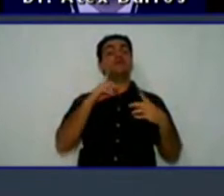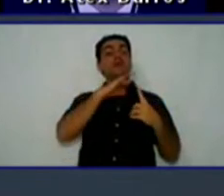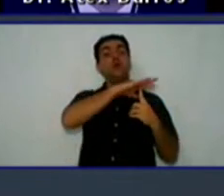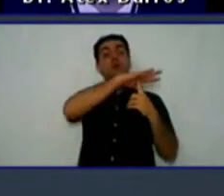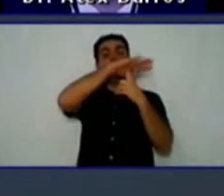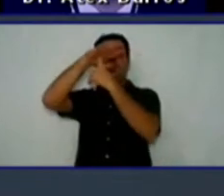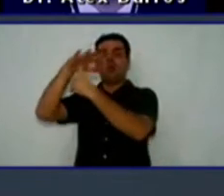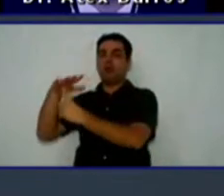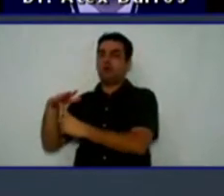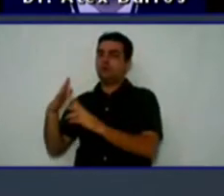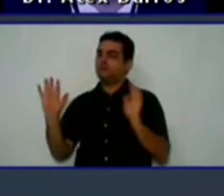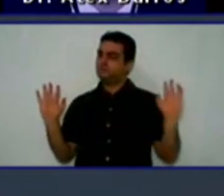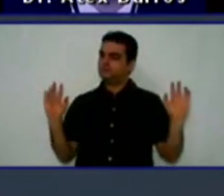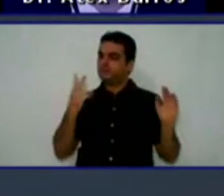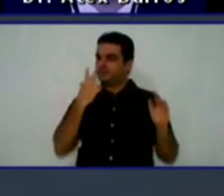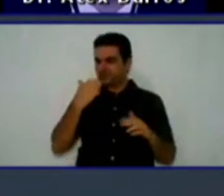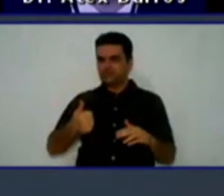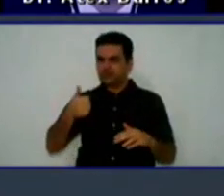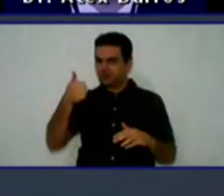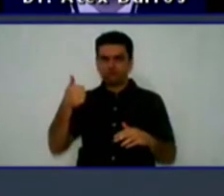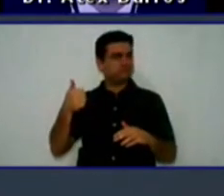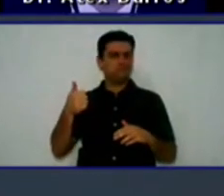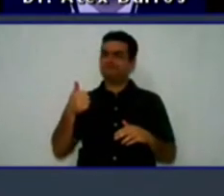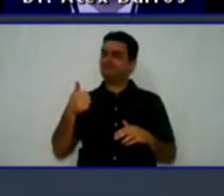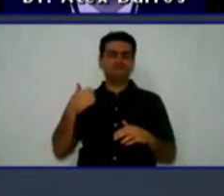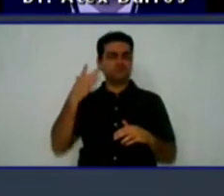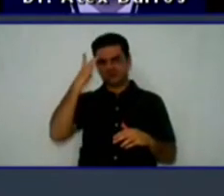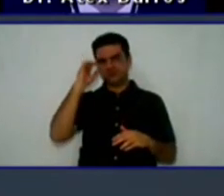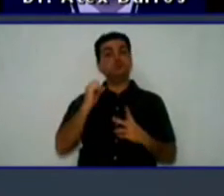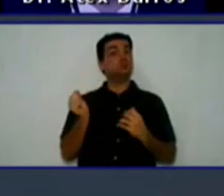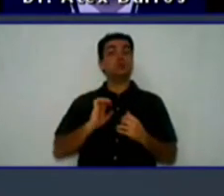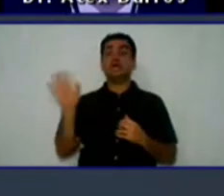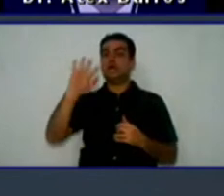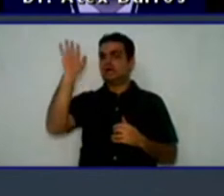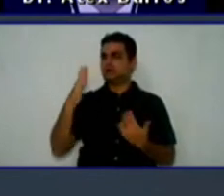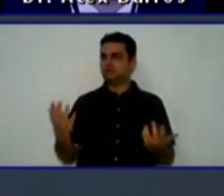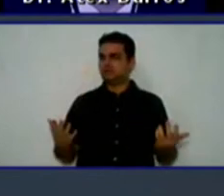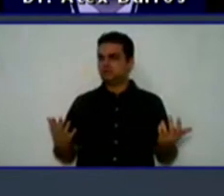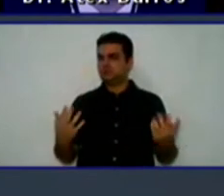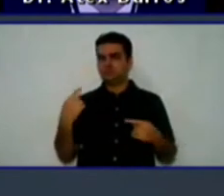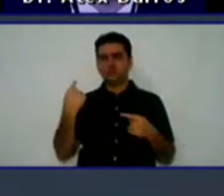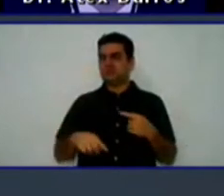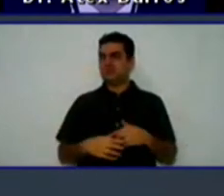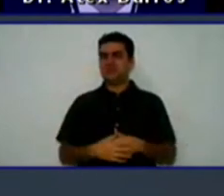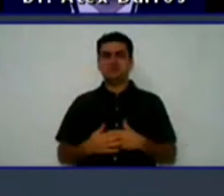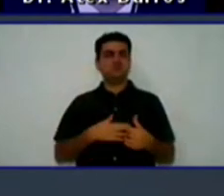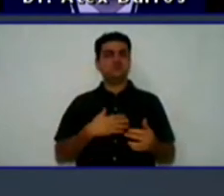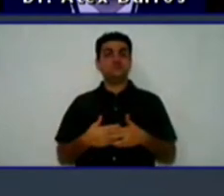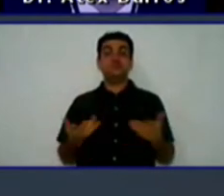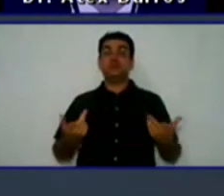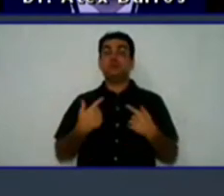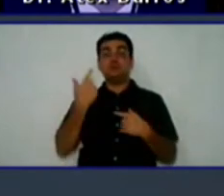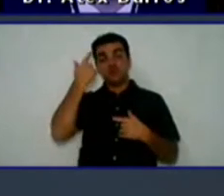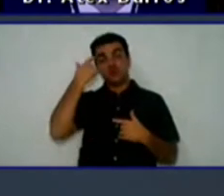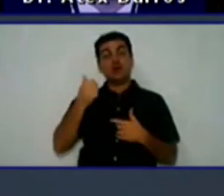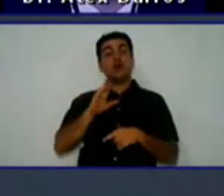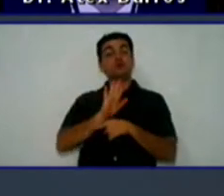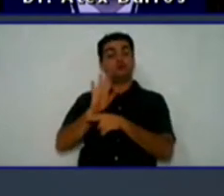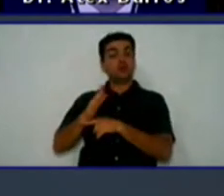próximas, traria ganho real e mensurável às atividades partidárias, nem mesmo melhor custo-benefício.